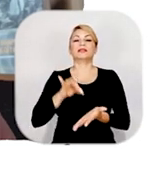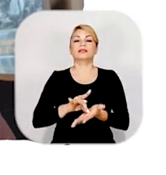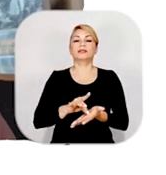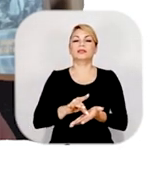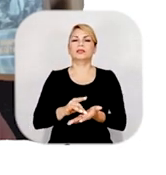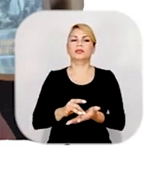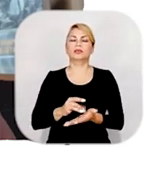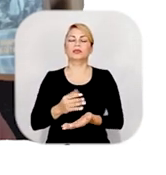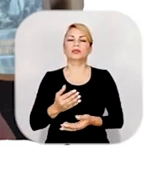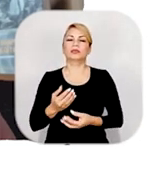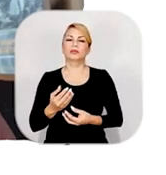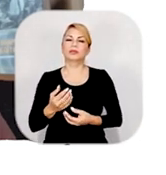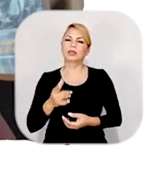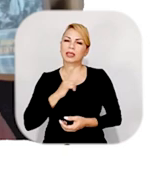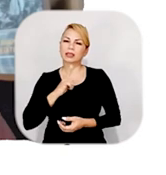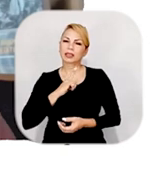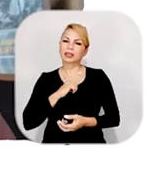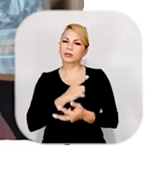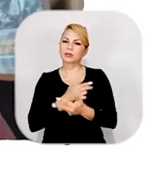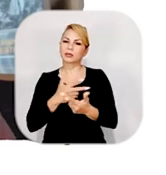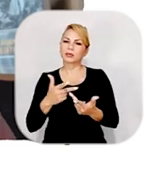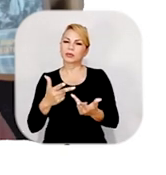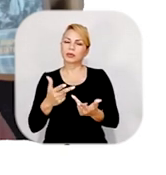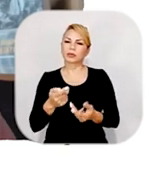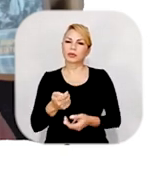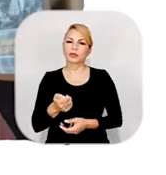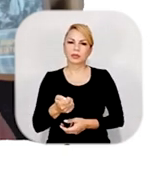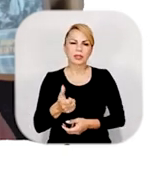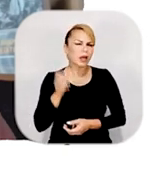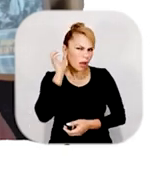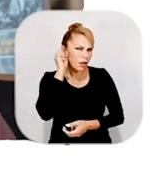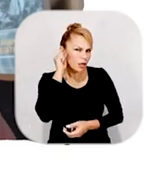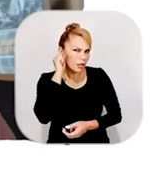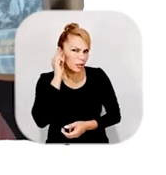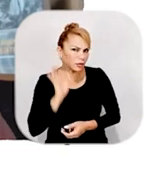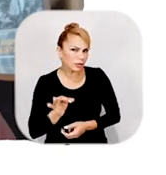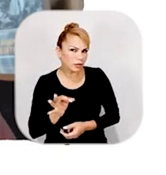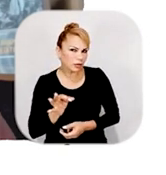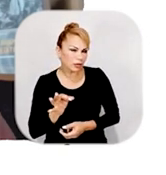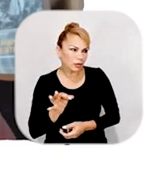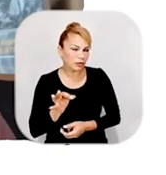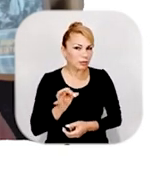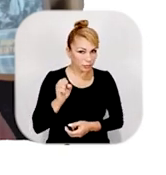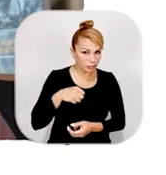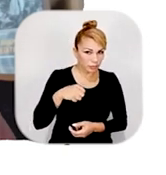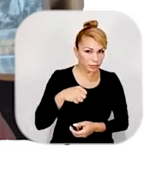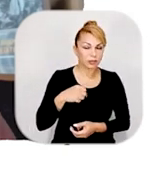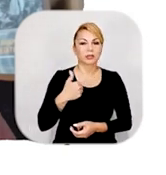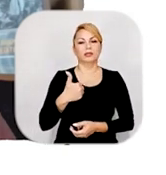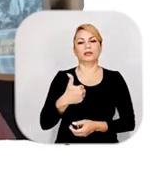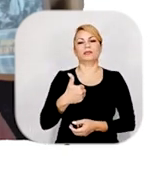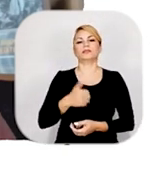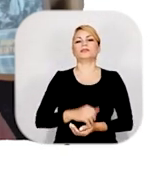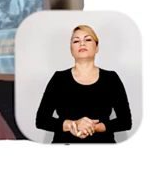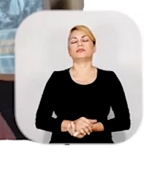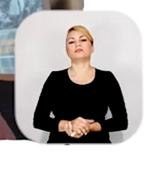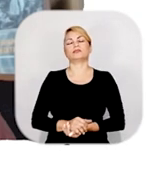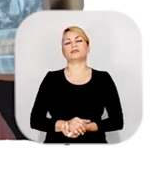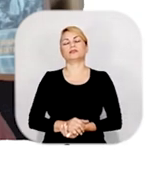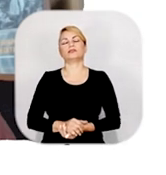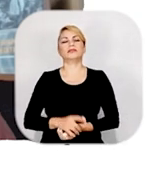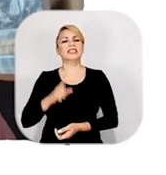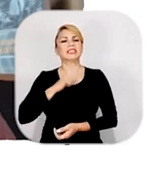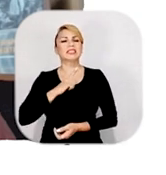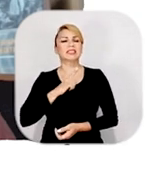como temos tão poucas coisas... Está me escutando? Sim, está. Que tem